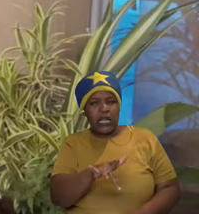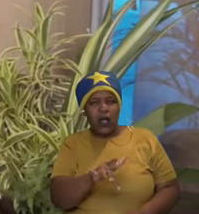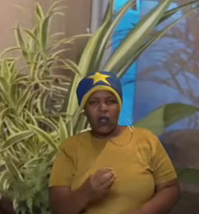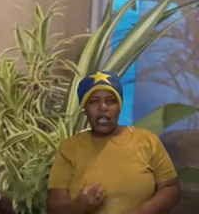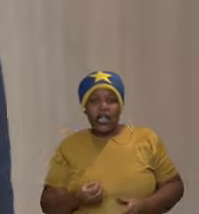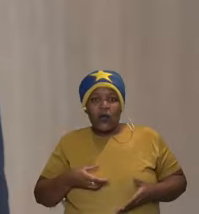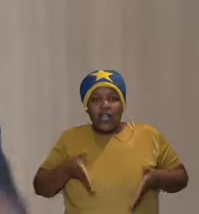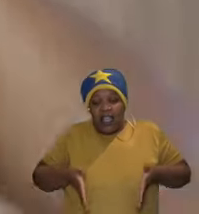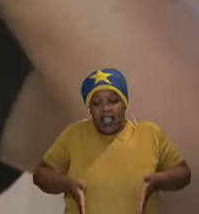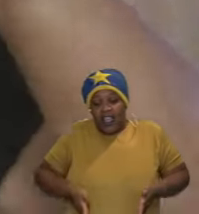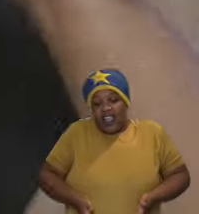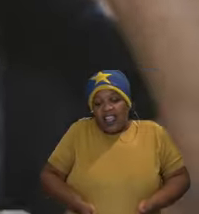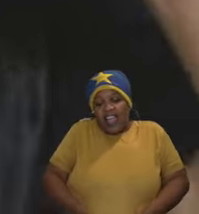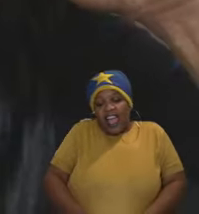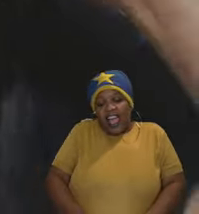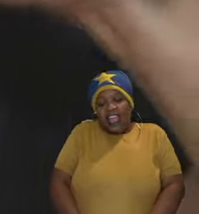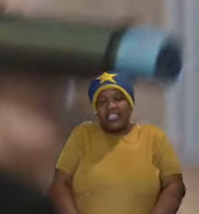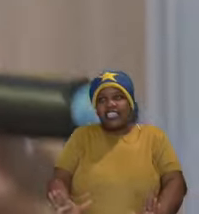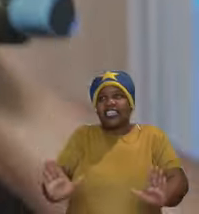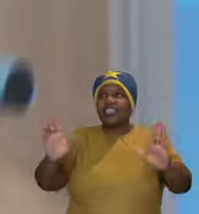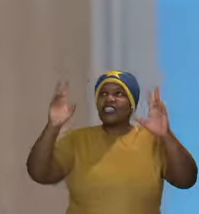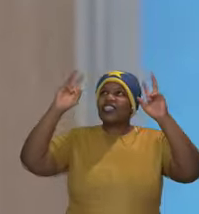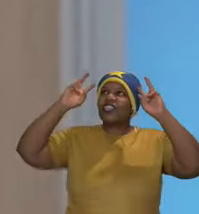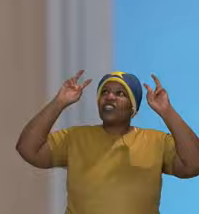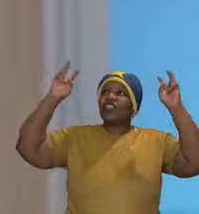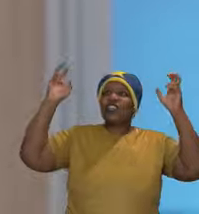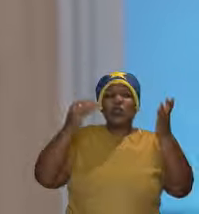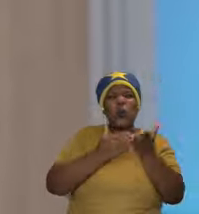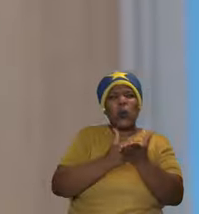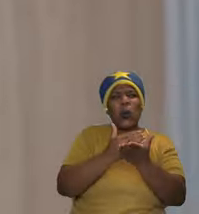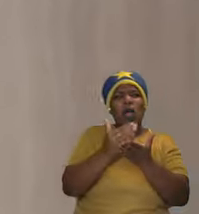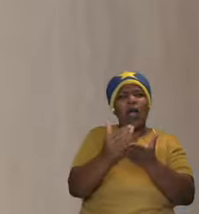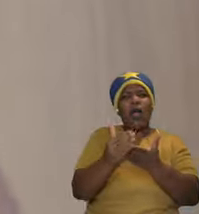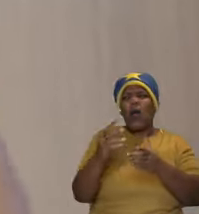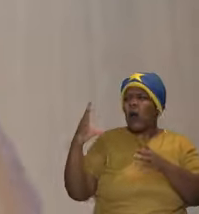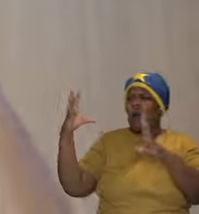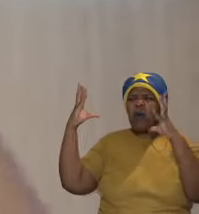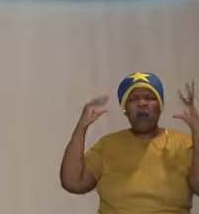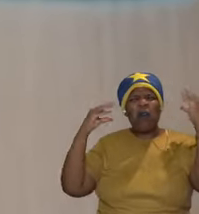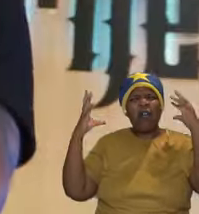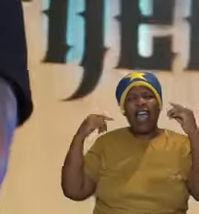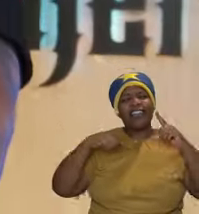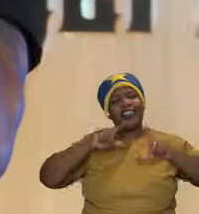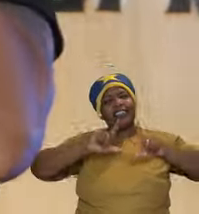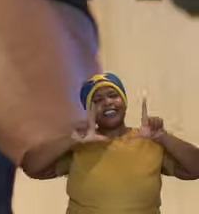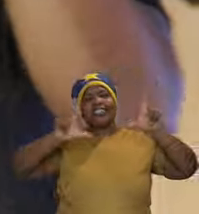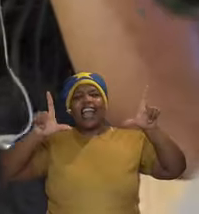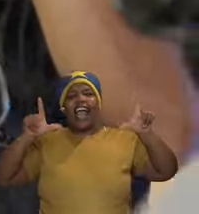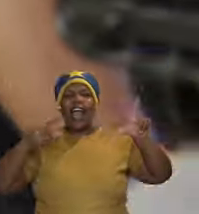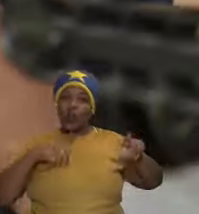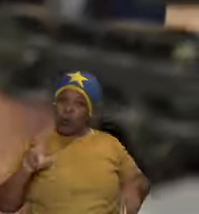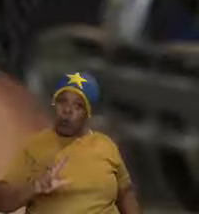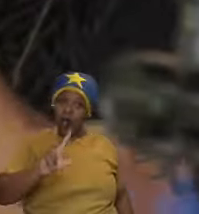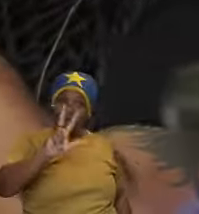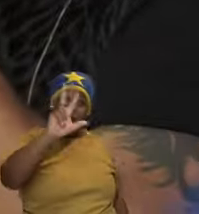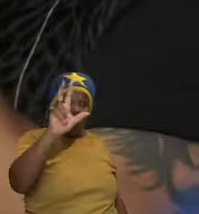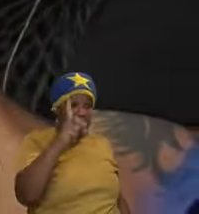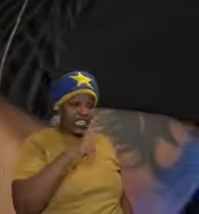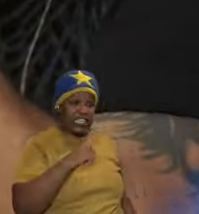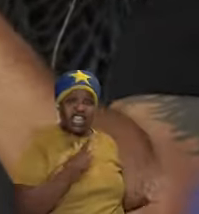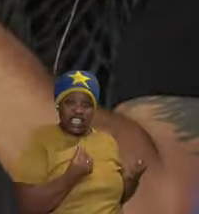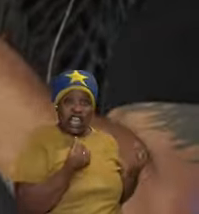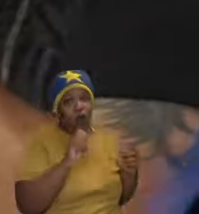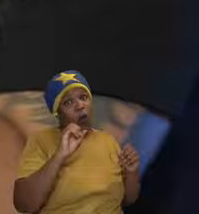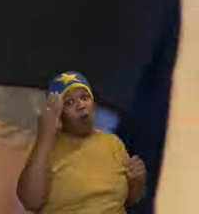gênio. Aqui tudo é comércio e nós é propaganda. No morro cê tem dinheiro ou você tem